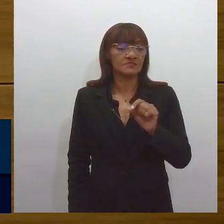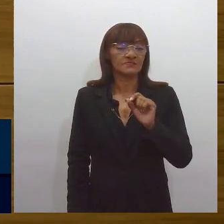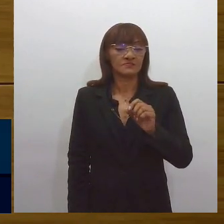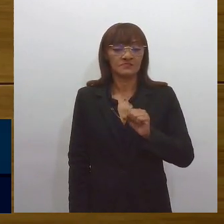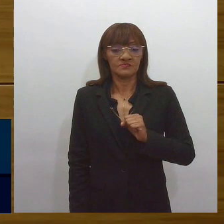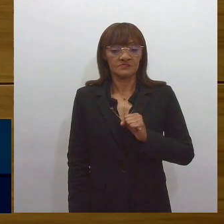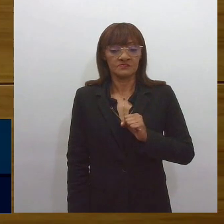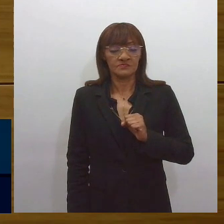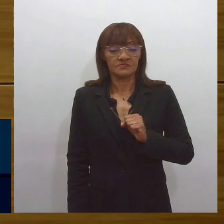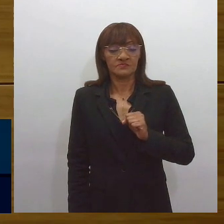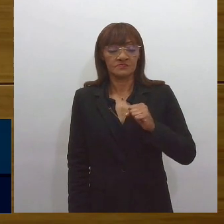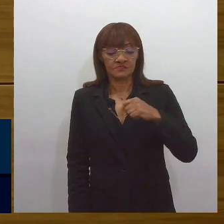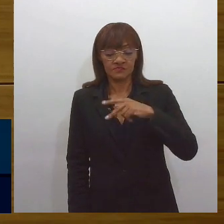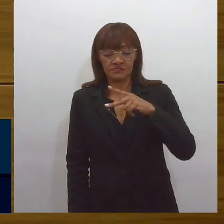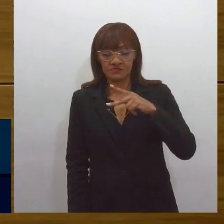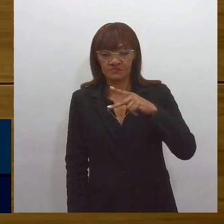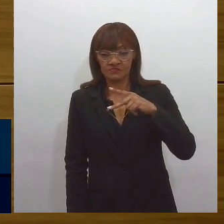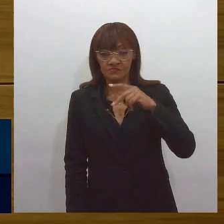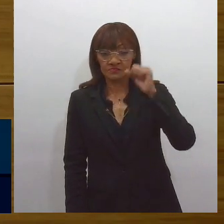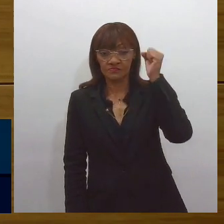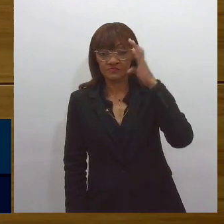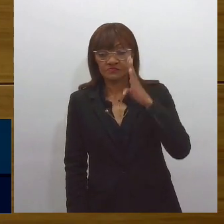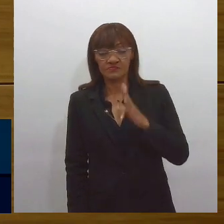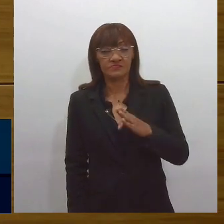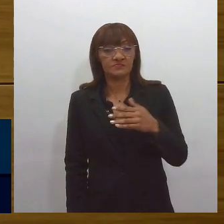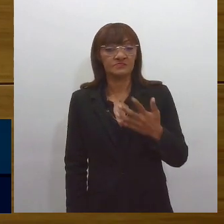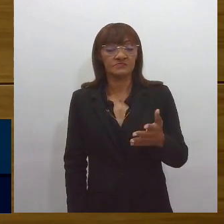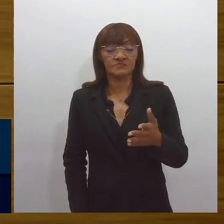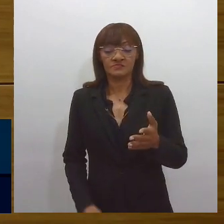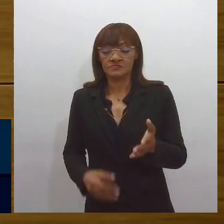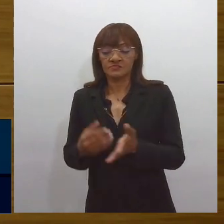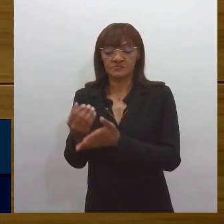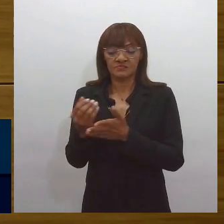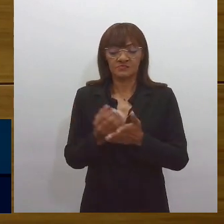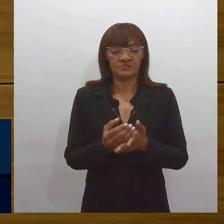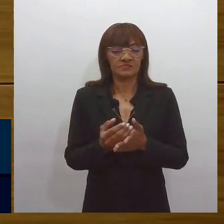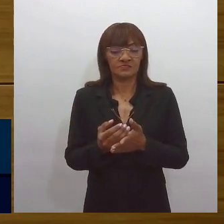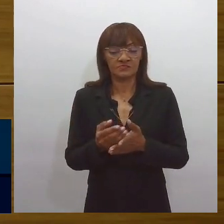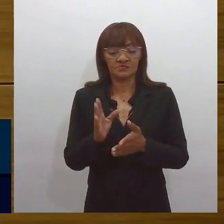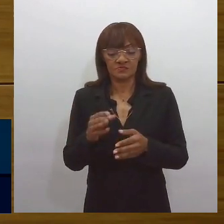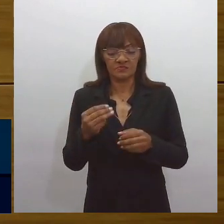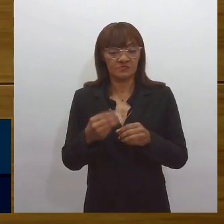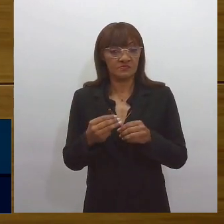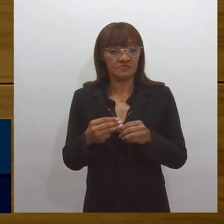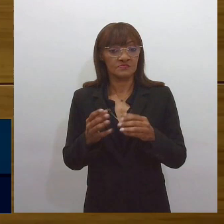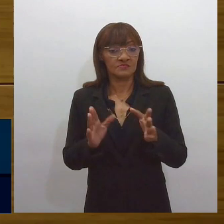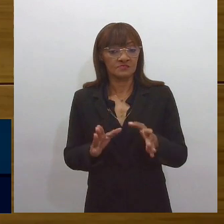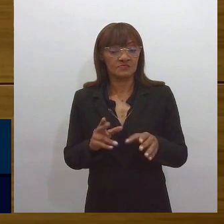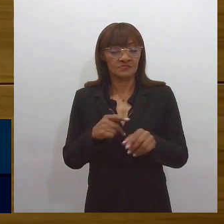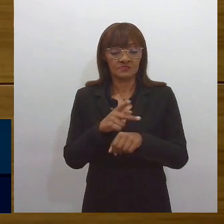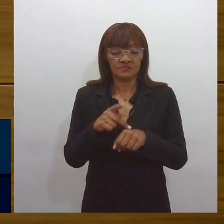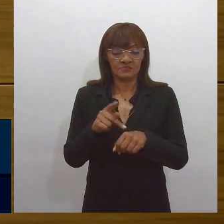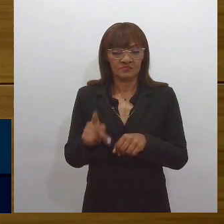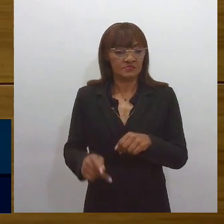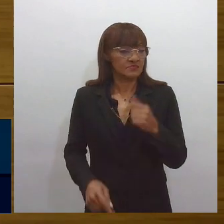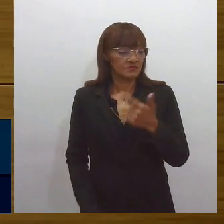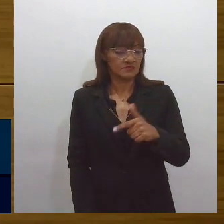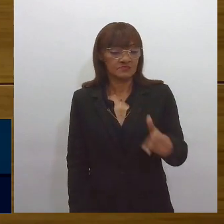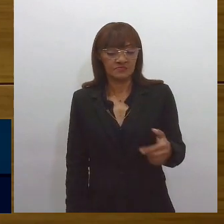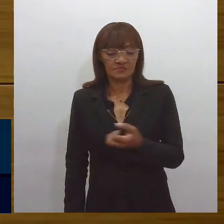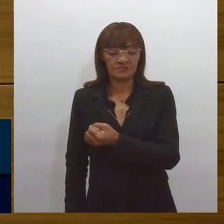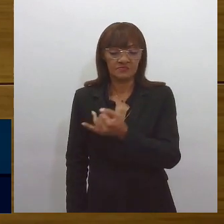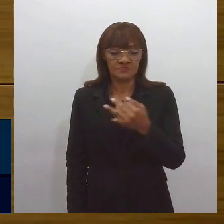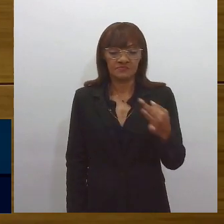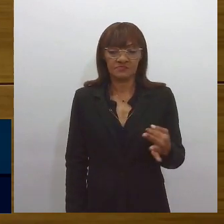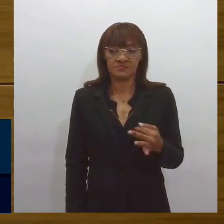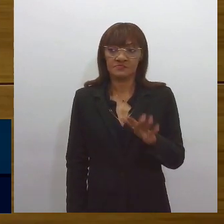dos investimentos na matriz rodoviária e houve aquela explosão de obras principalmente entre 2007 e 2013